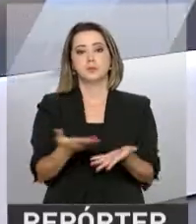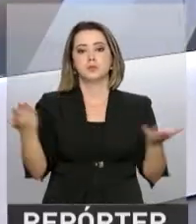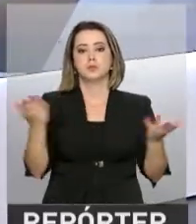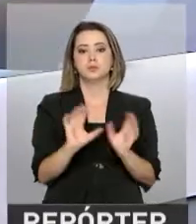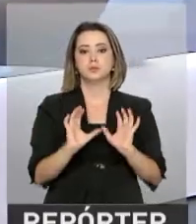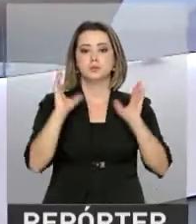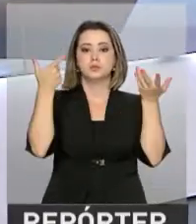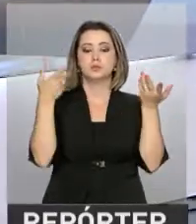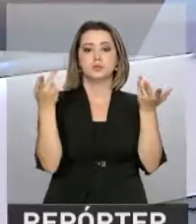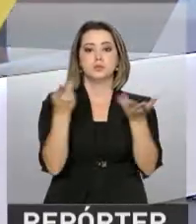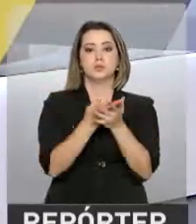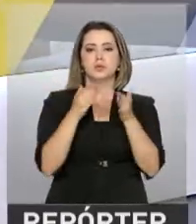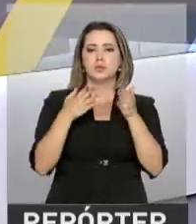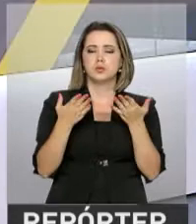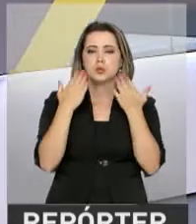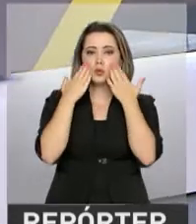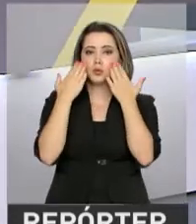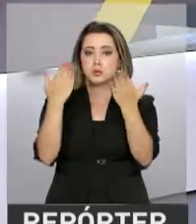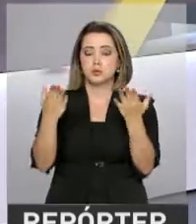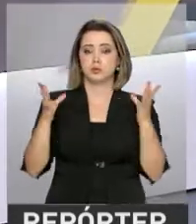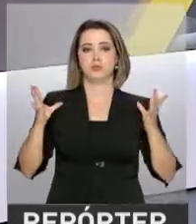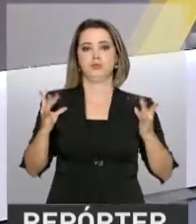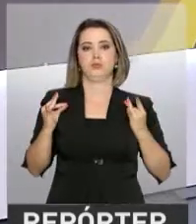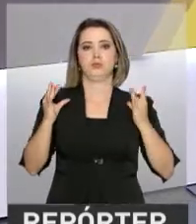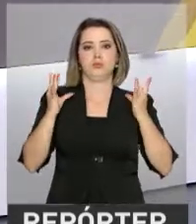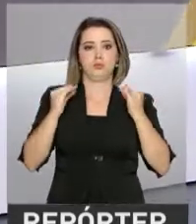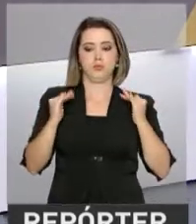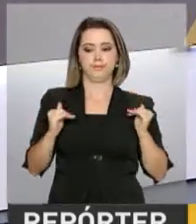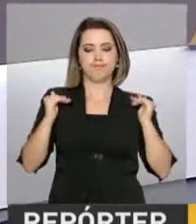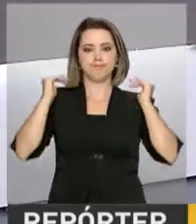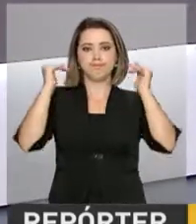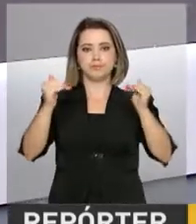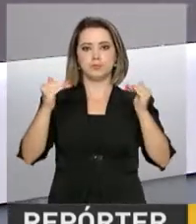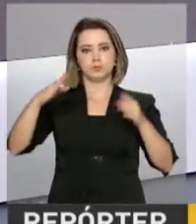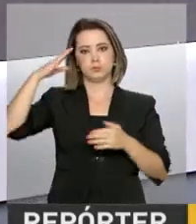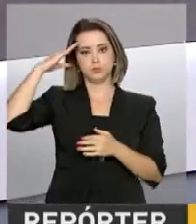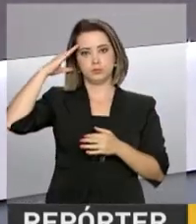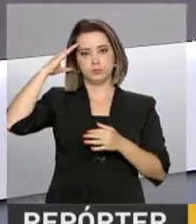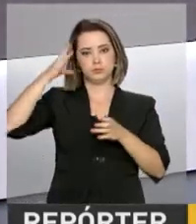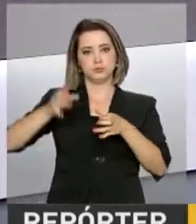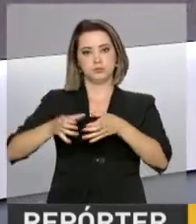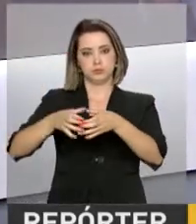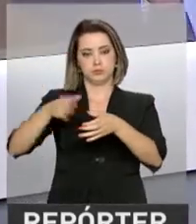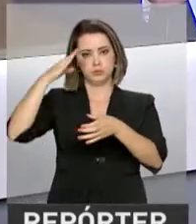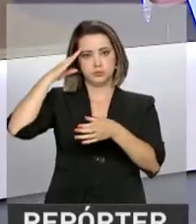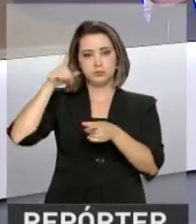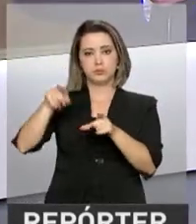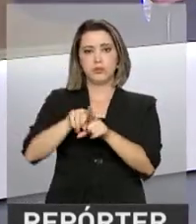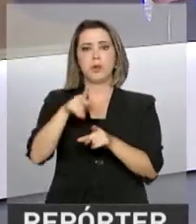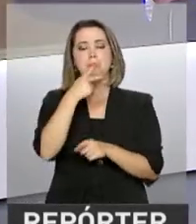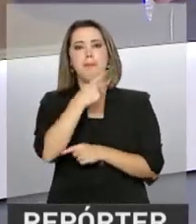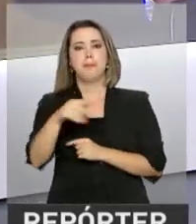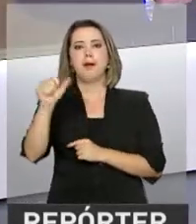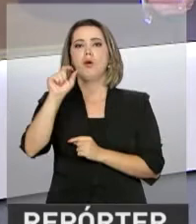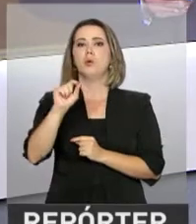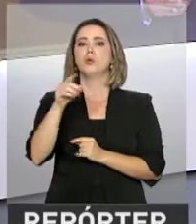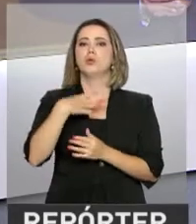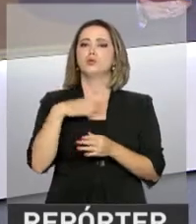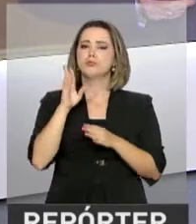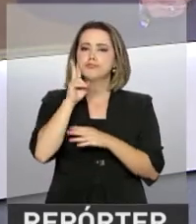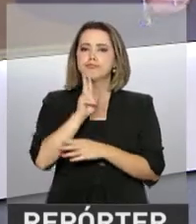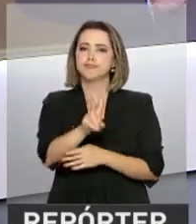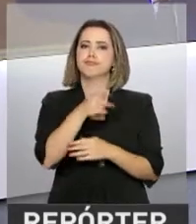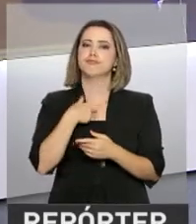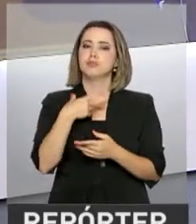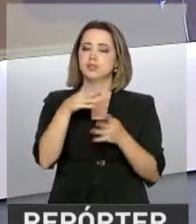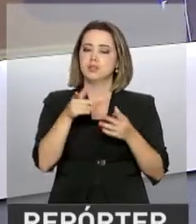de cerimônia de apresentação de oficiais-generais promovidos pelas forças armadas o repórter paulo la sálvia acompanhou esse evento e bem as